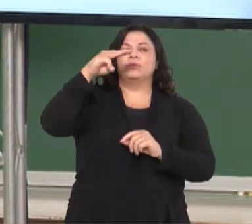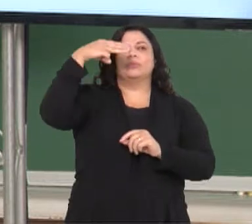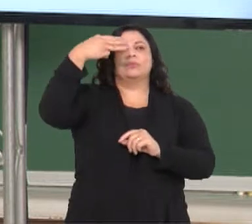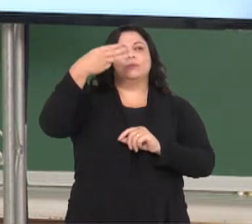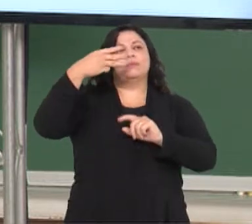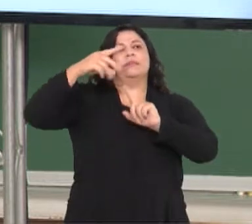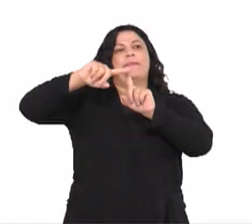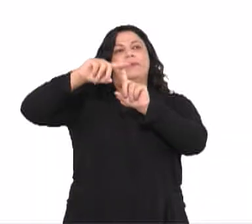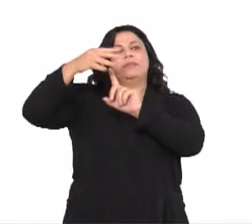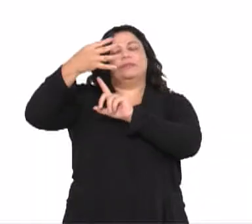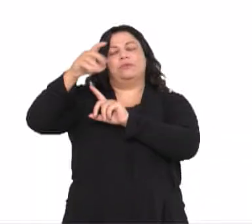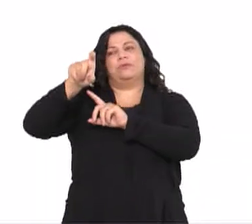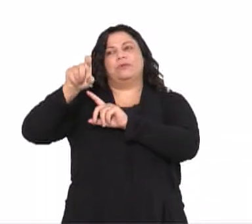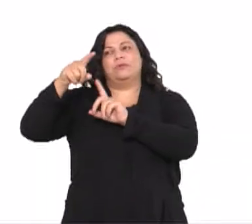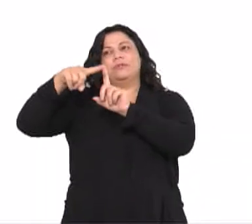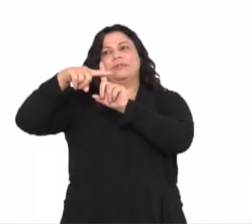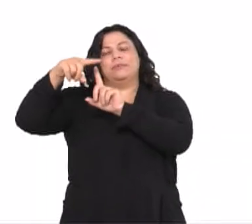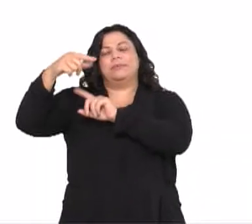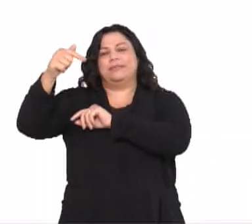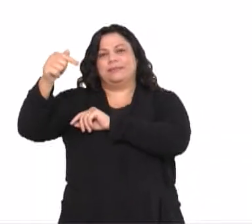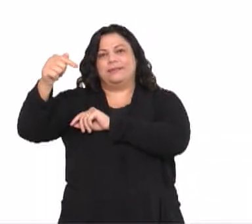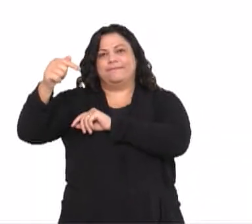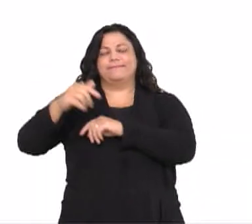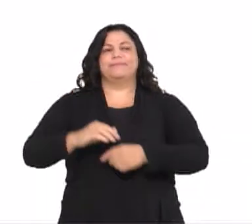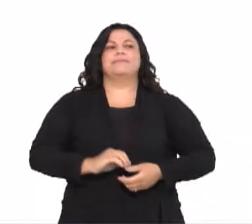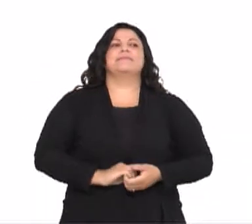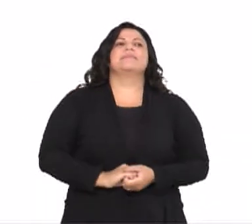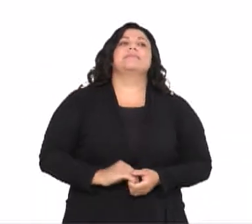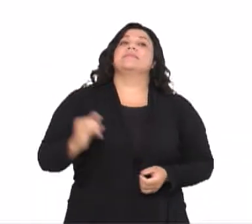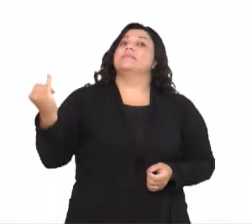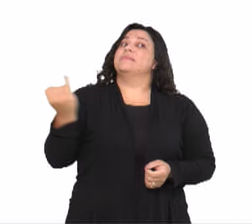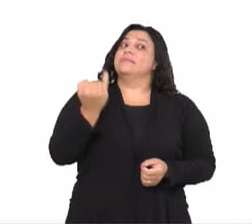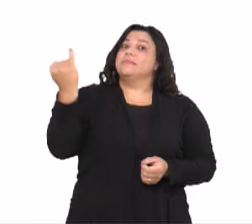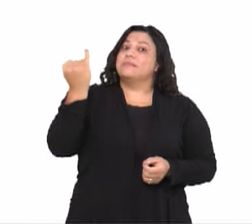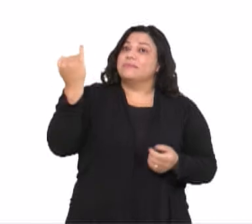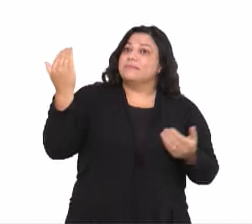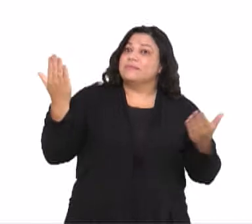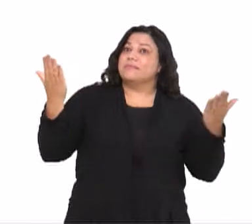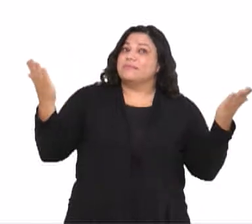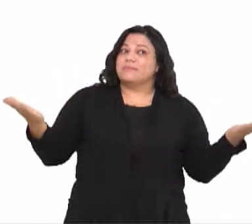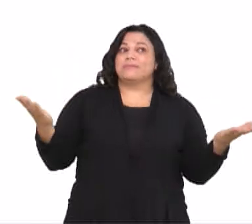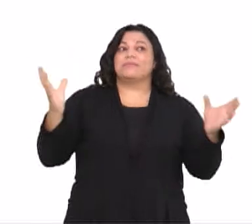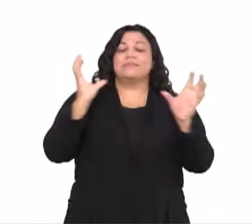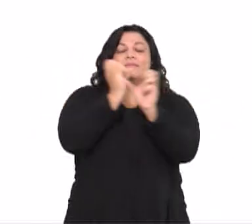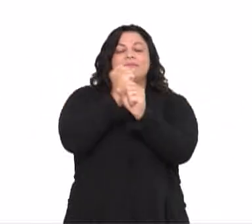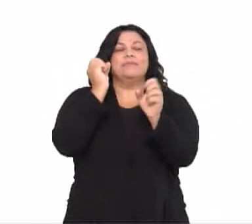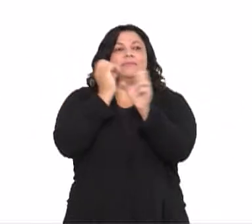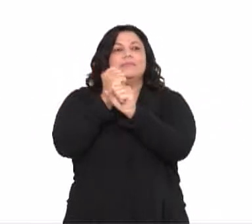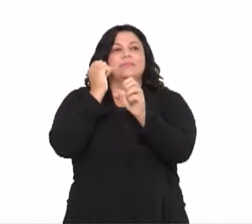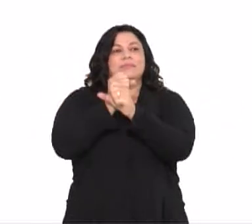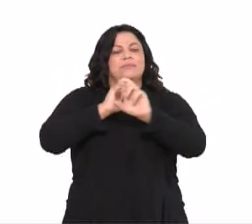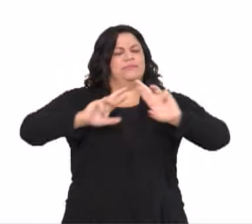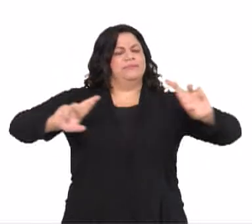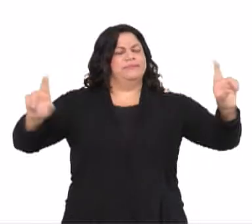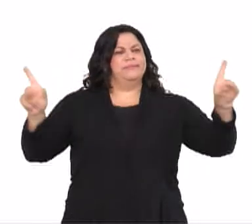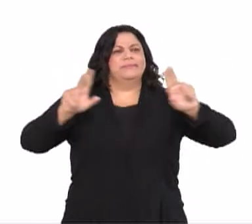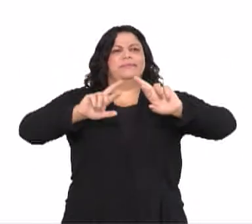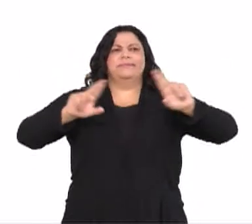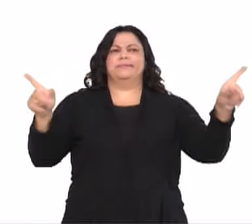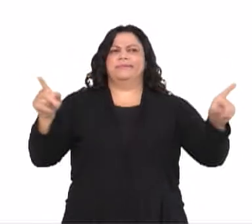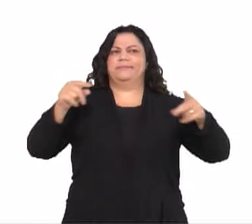4x mais 7. Importante, a soma ou a diferença de dois polinômios não